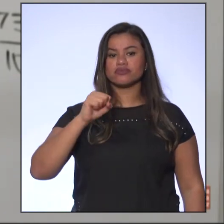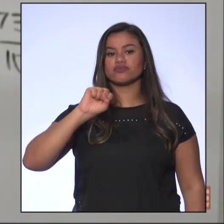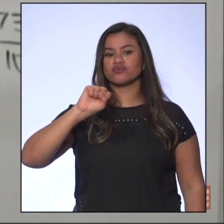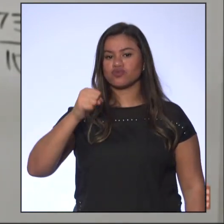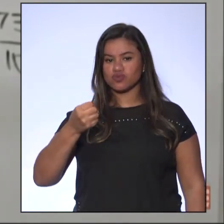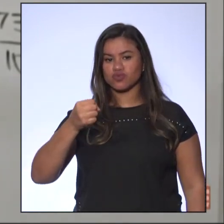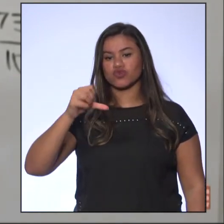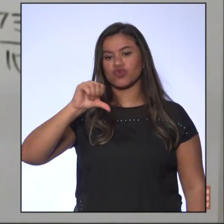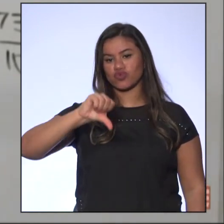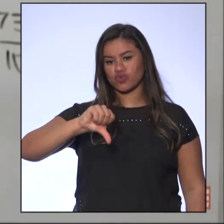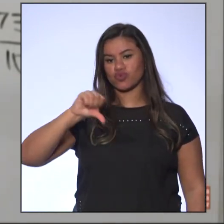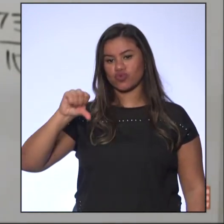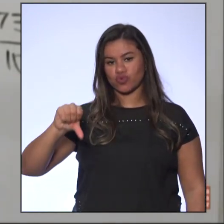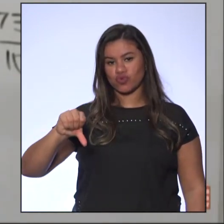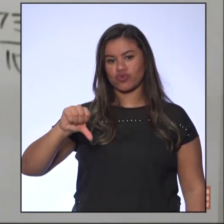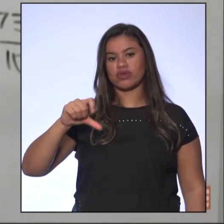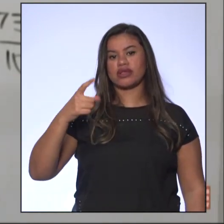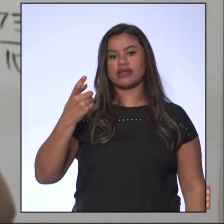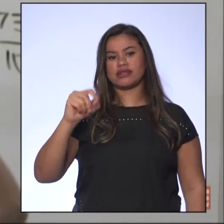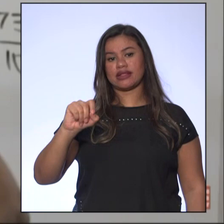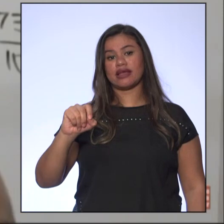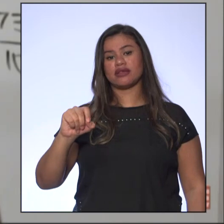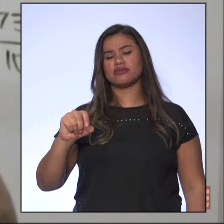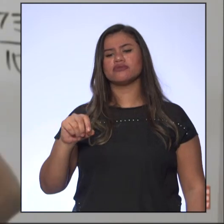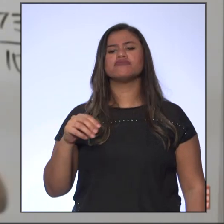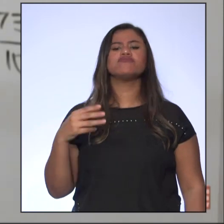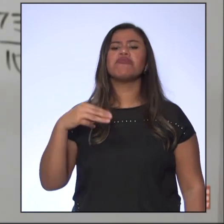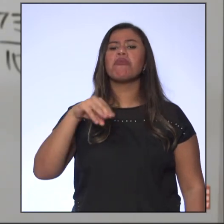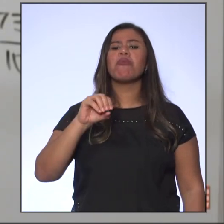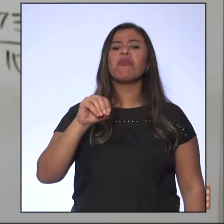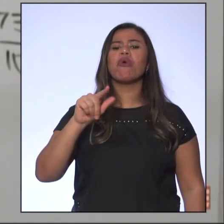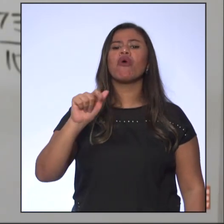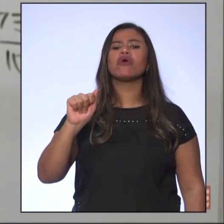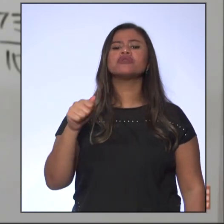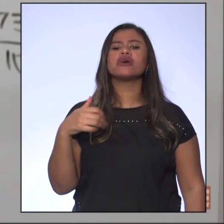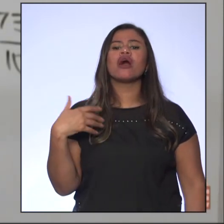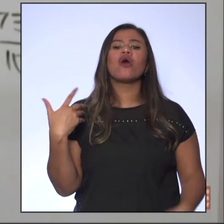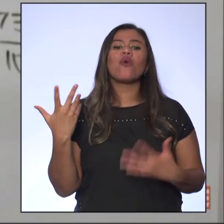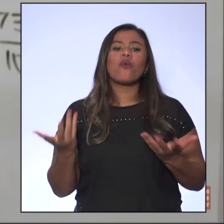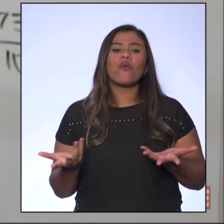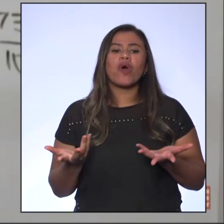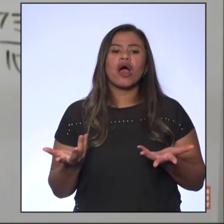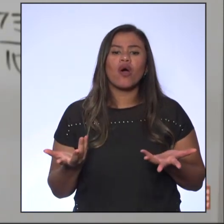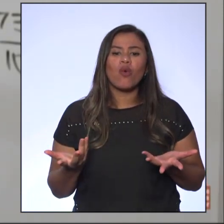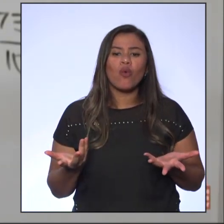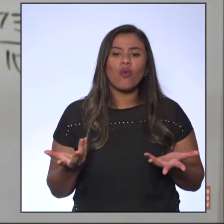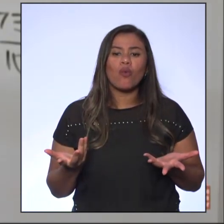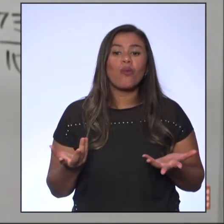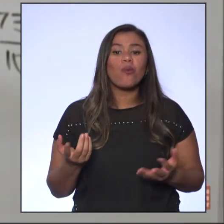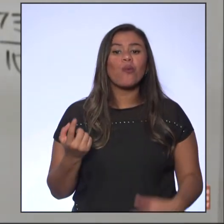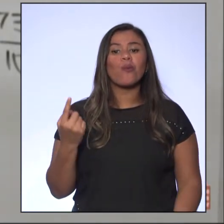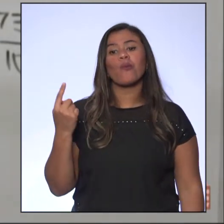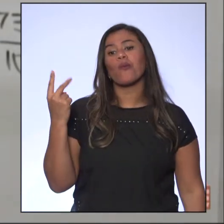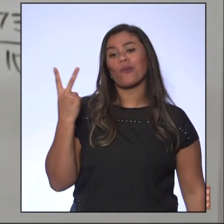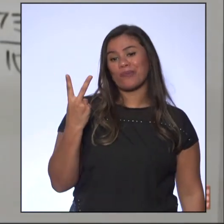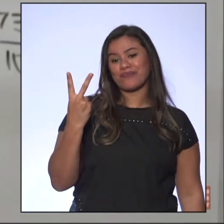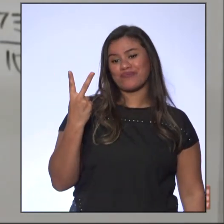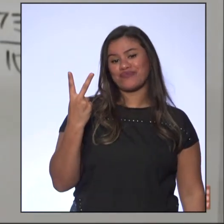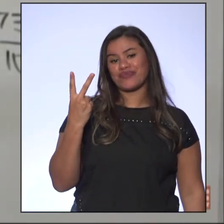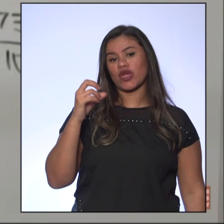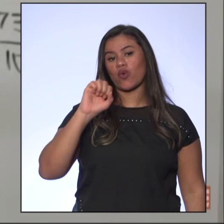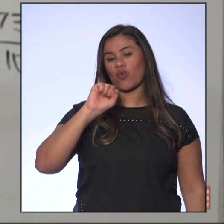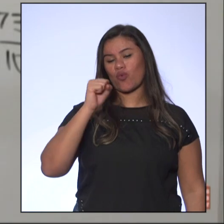Se eu perguntasse quem é a moda? Olha, a moda é o elemento que mais aparece. Quem mais aparece aqui é